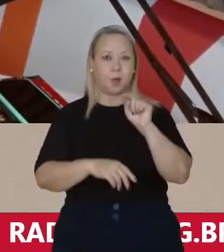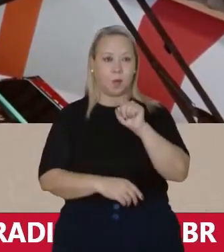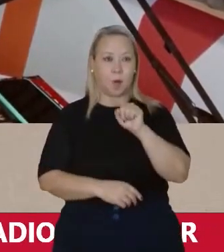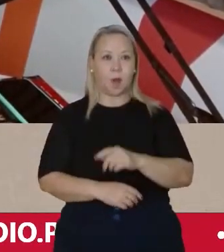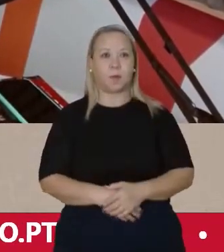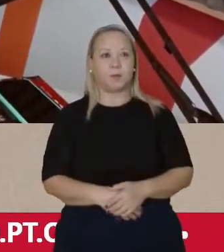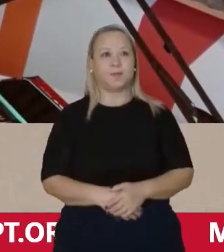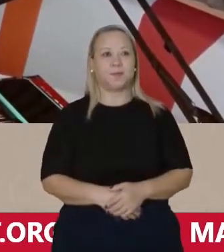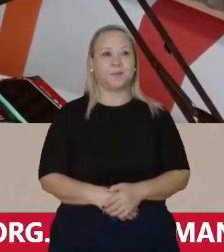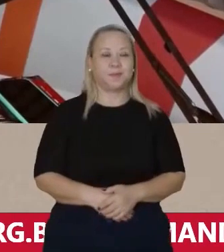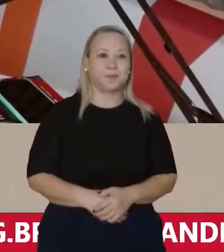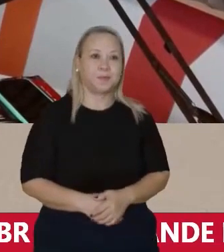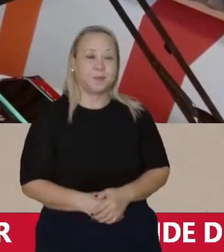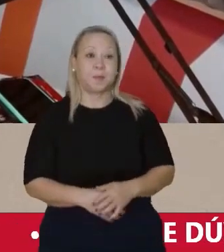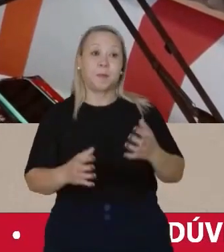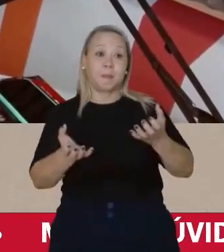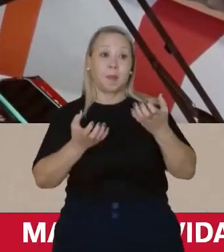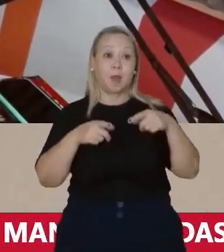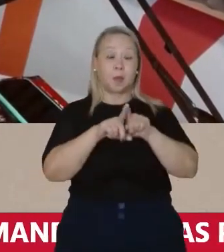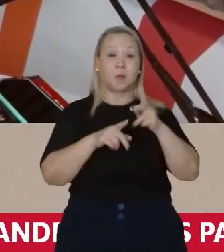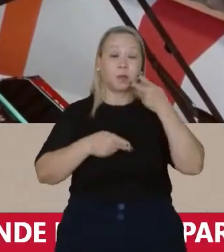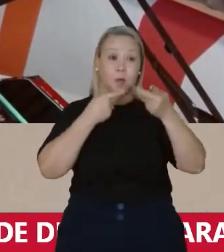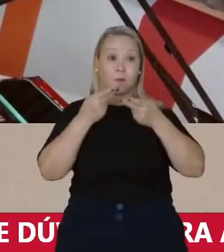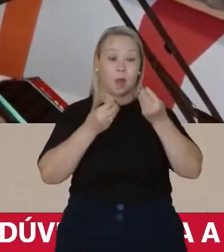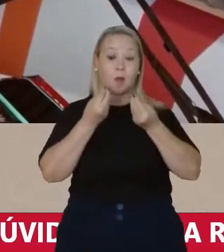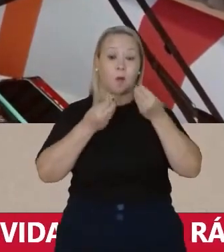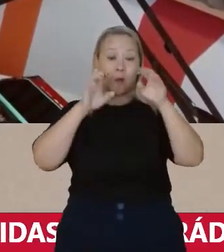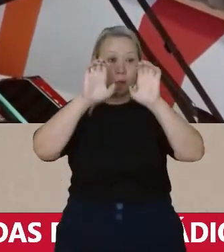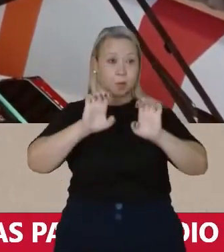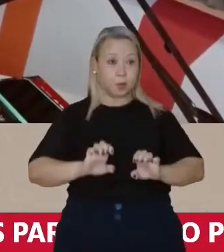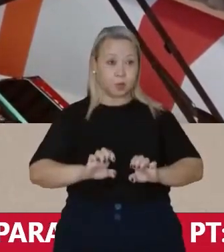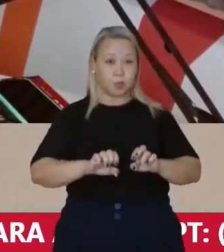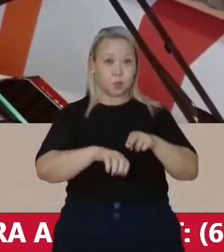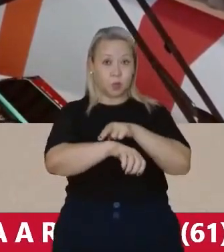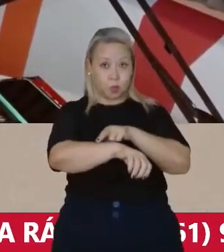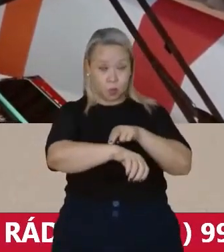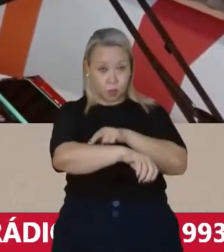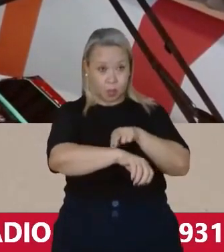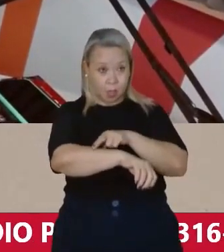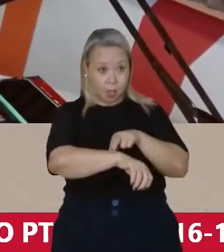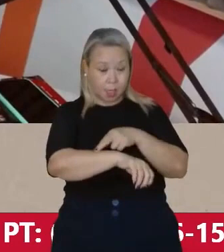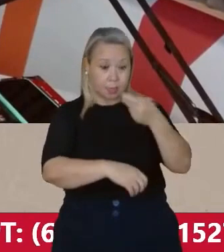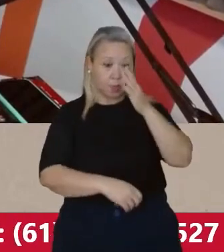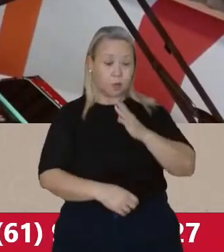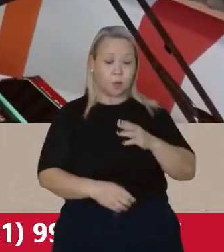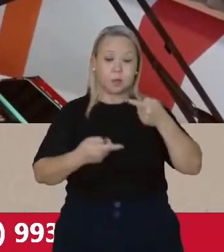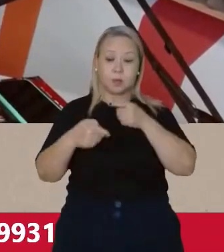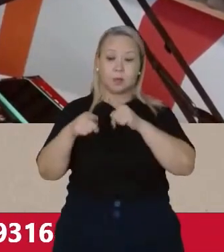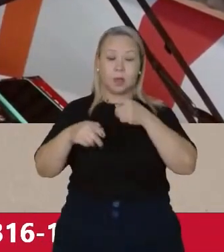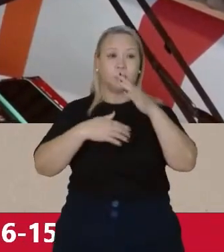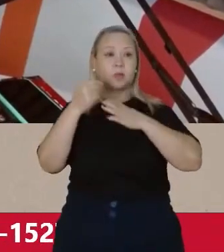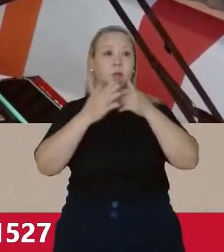Clarice. Eu queria que a senhora falasse como essa estrutura racista do Brasil atinge os praticantes e